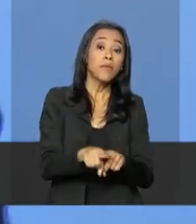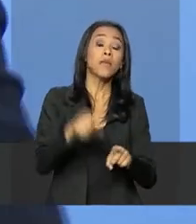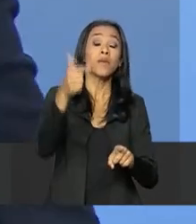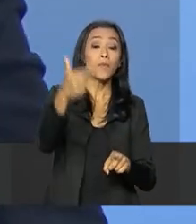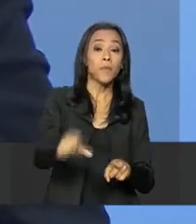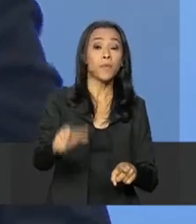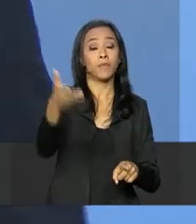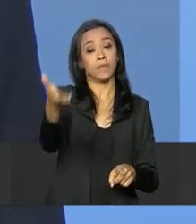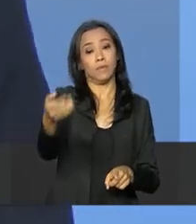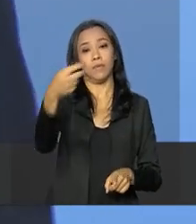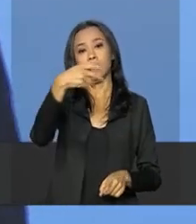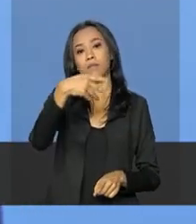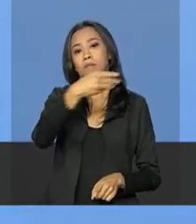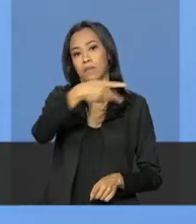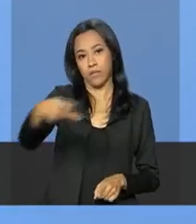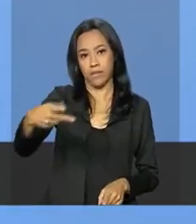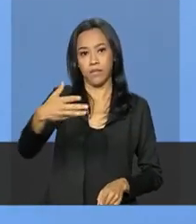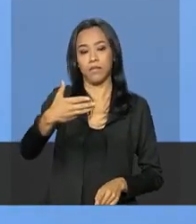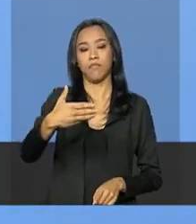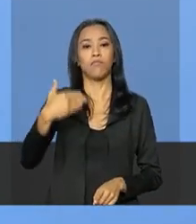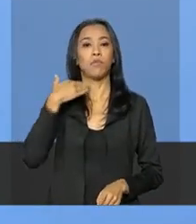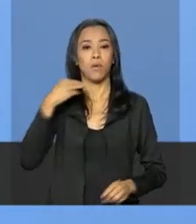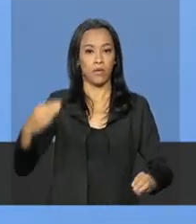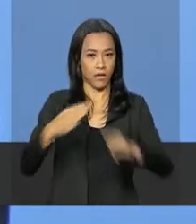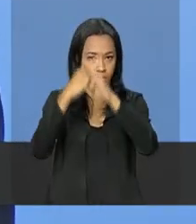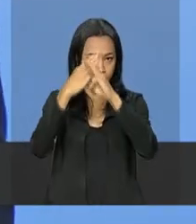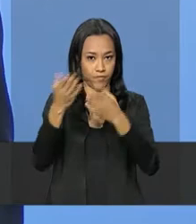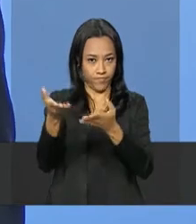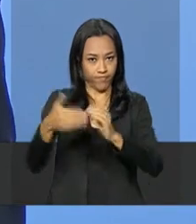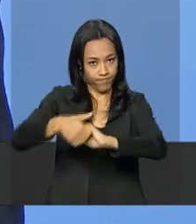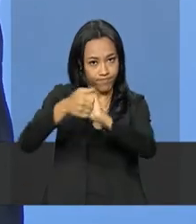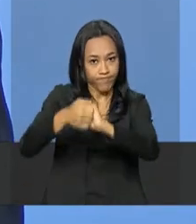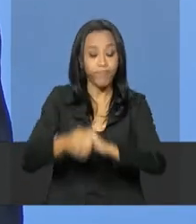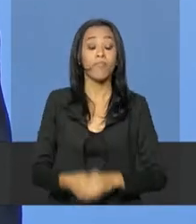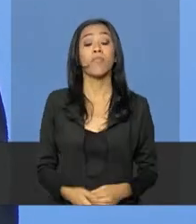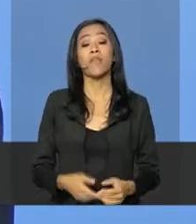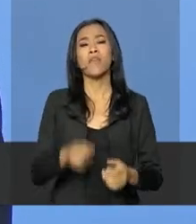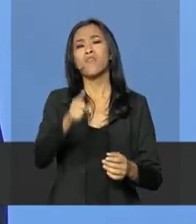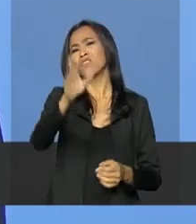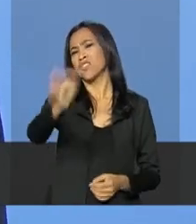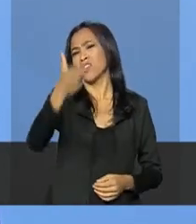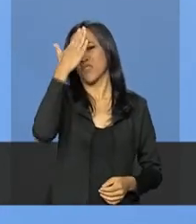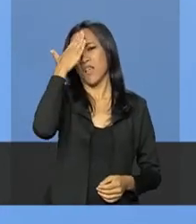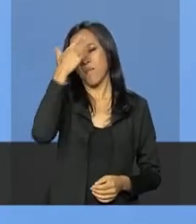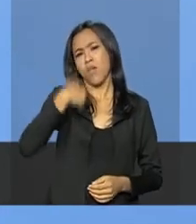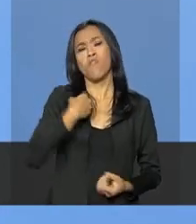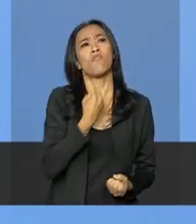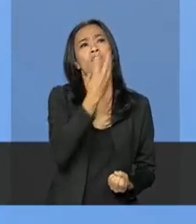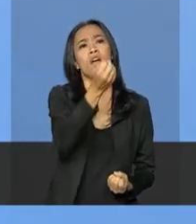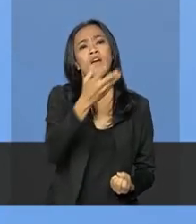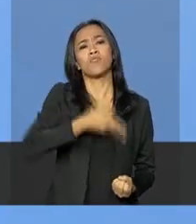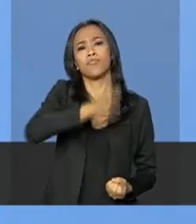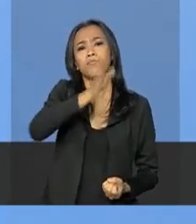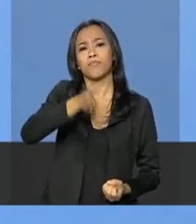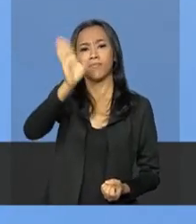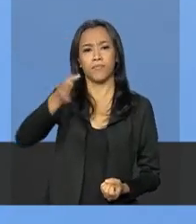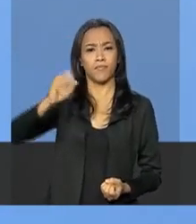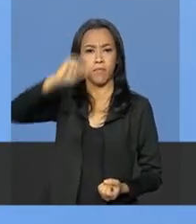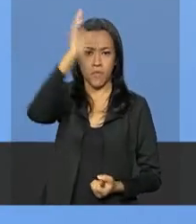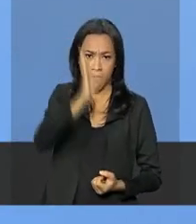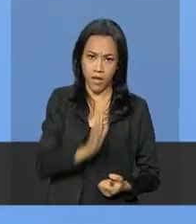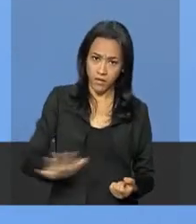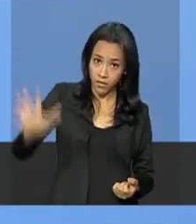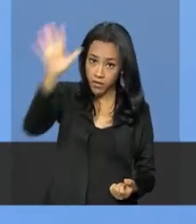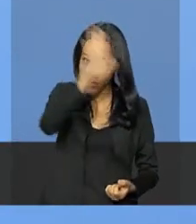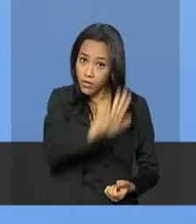interessante é você sabe que eu viajo por todo o país ainda há poucos dias eu fui a praticamente